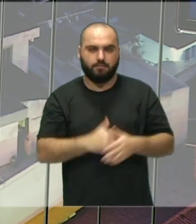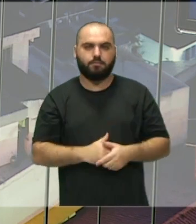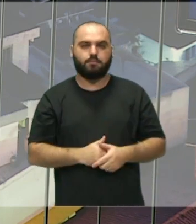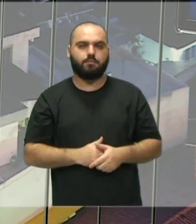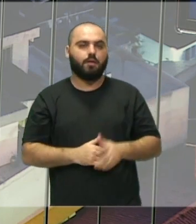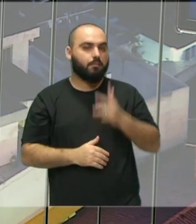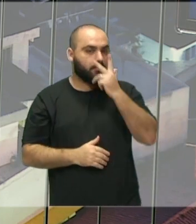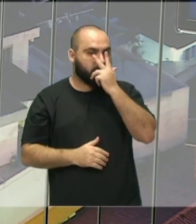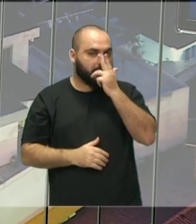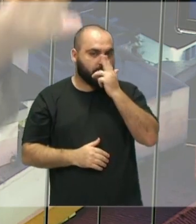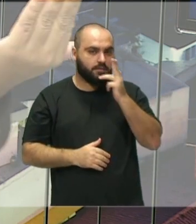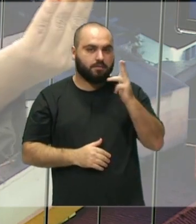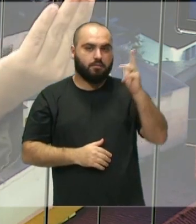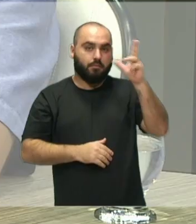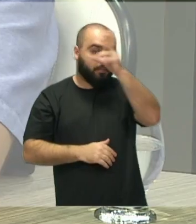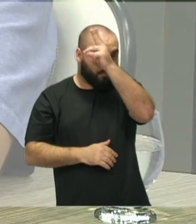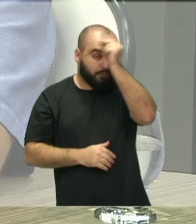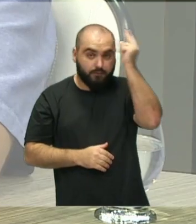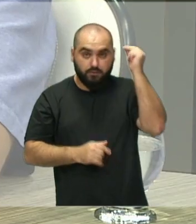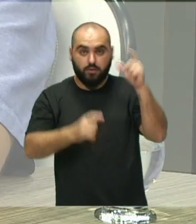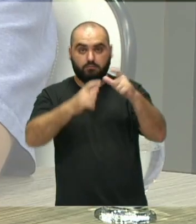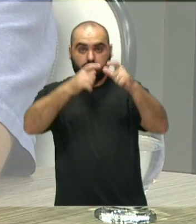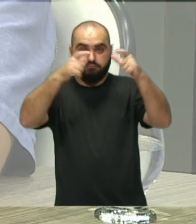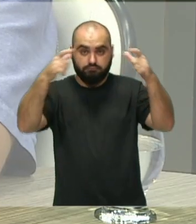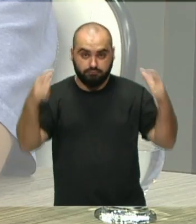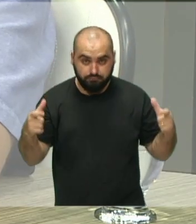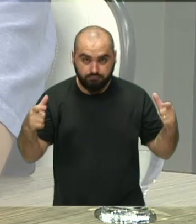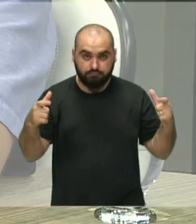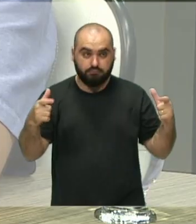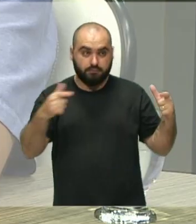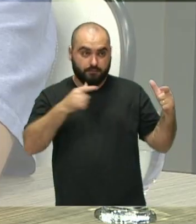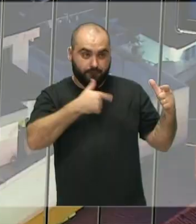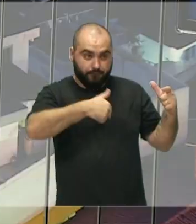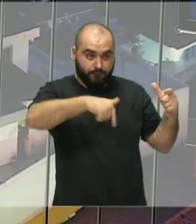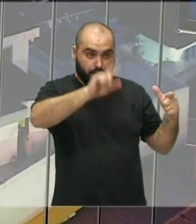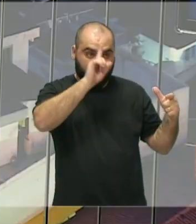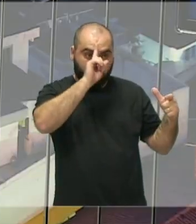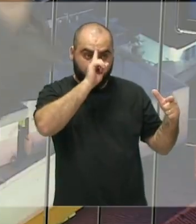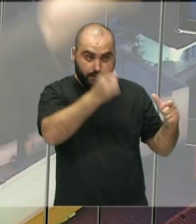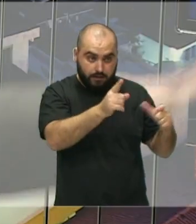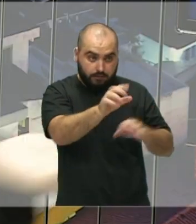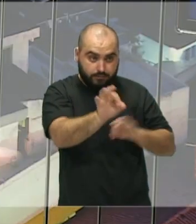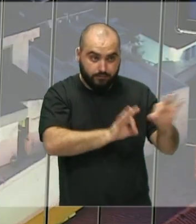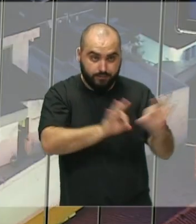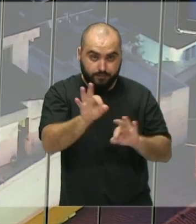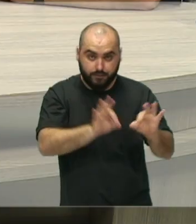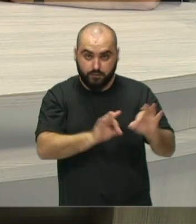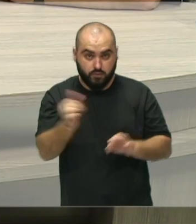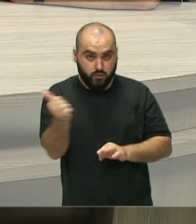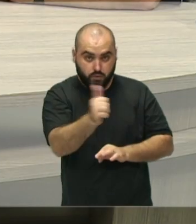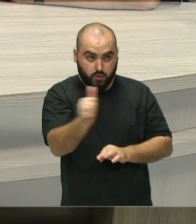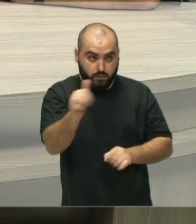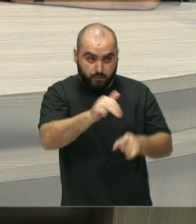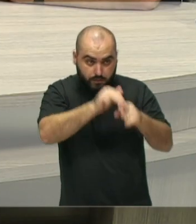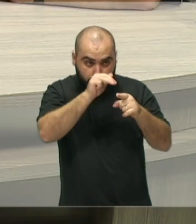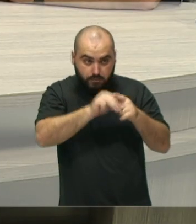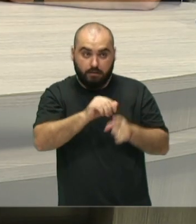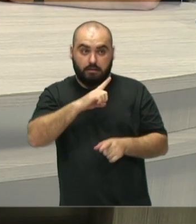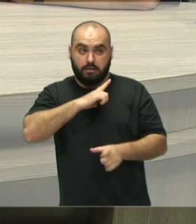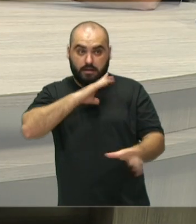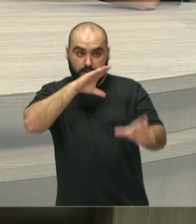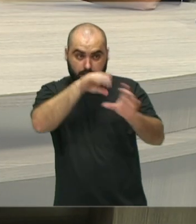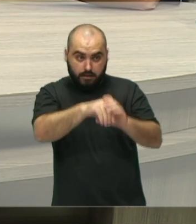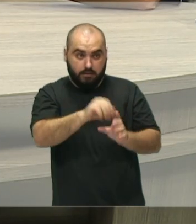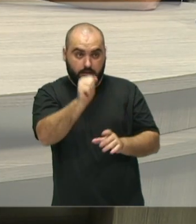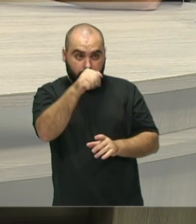se fosse uma grande prefeitura que vai gerir todas os 11 municípios que fazem parte da